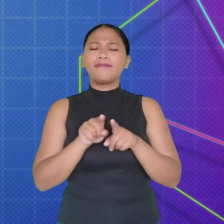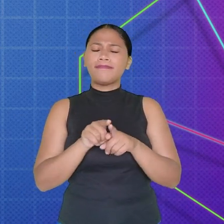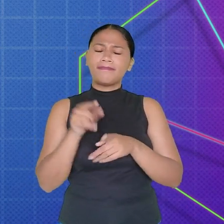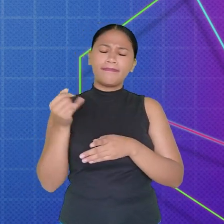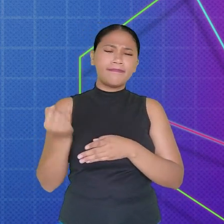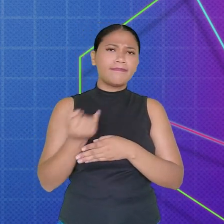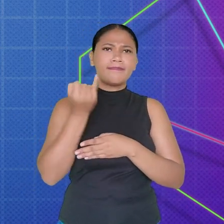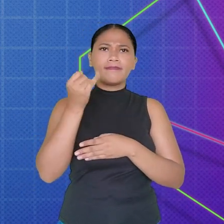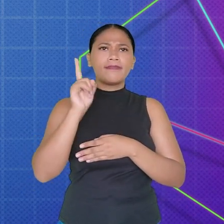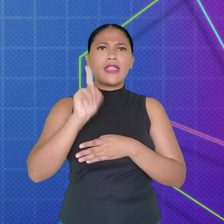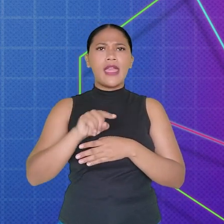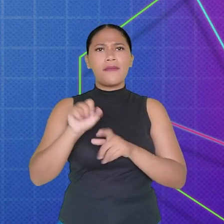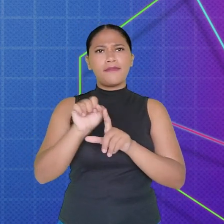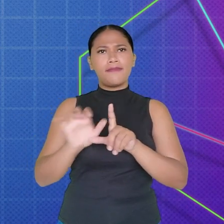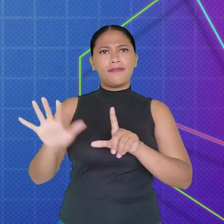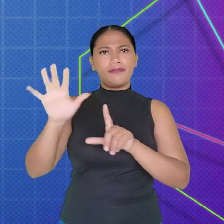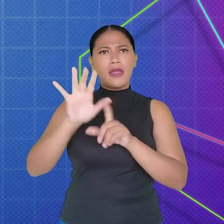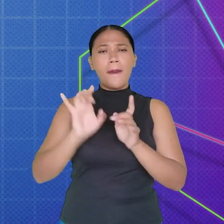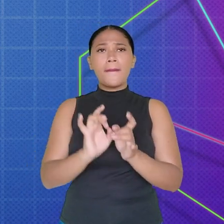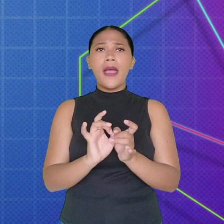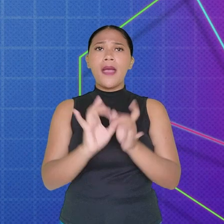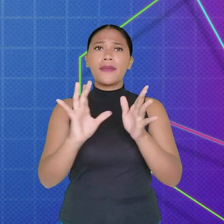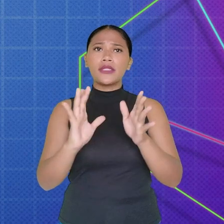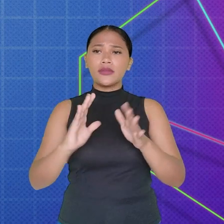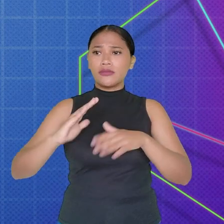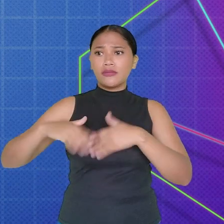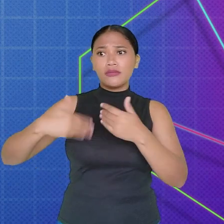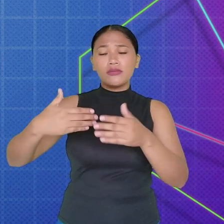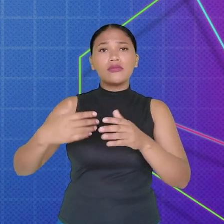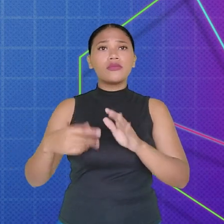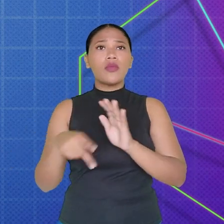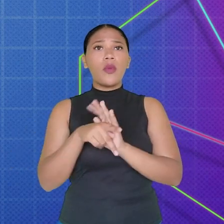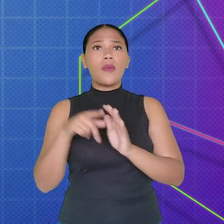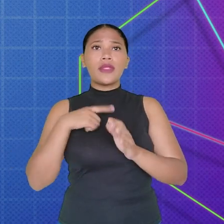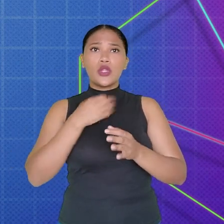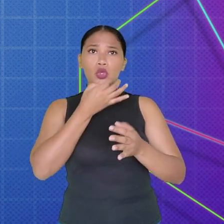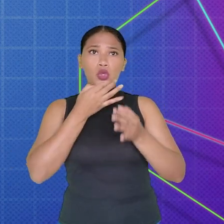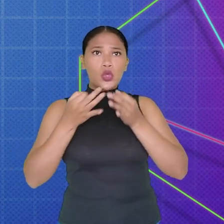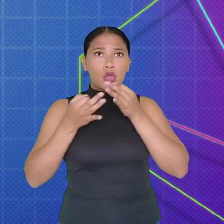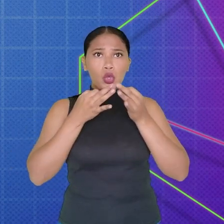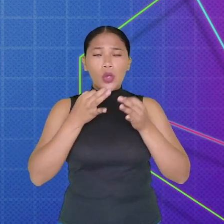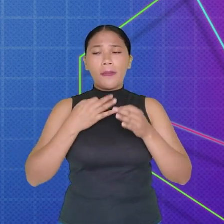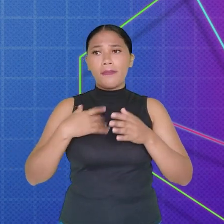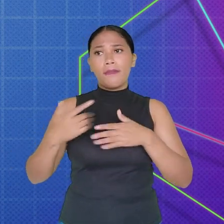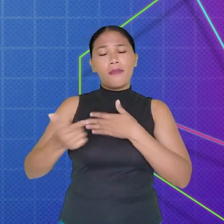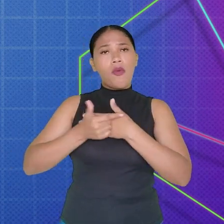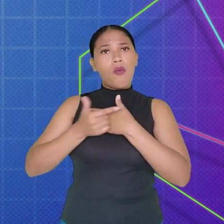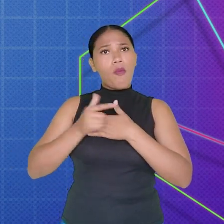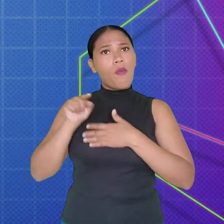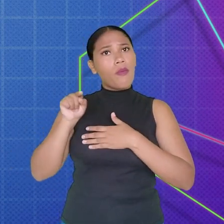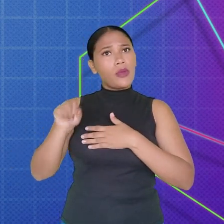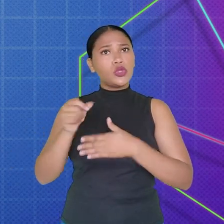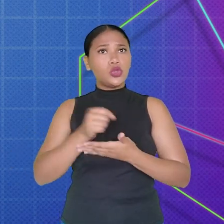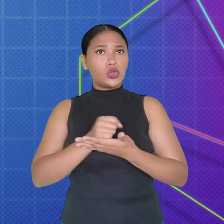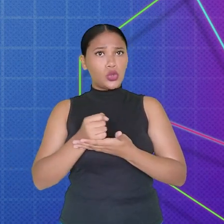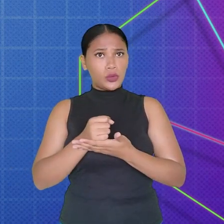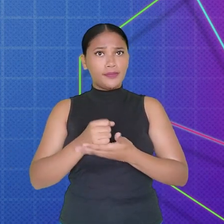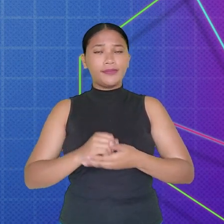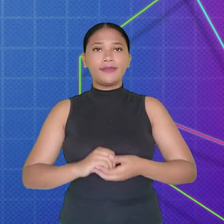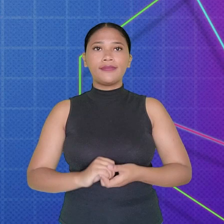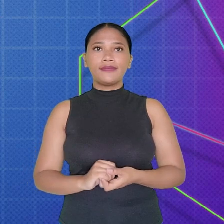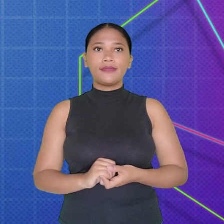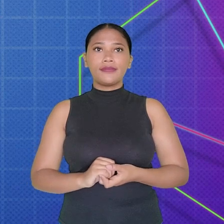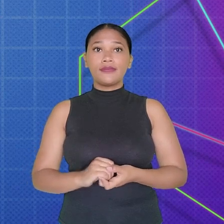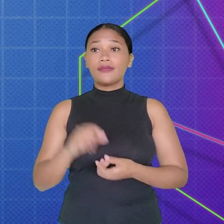uma parte importante do Construct, permitindo que os desenvolvedores criem efeitos sonoros personalizados para os seus jogos e